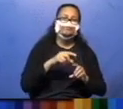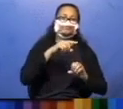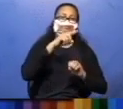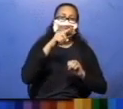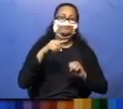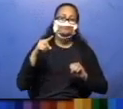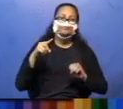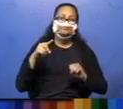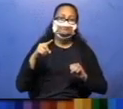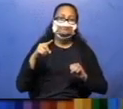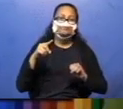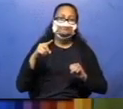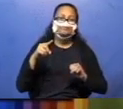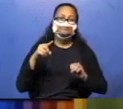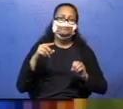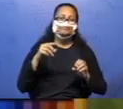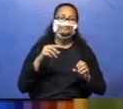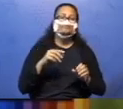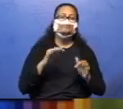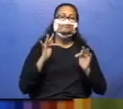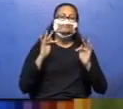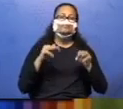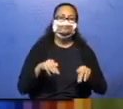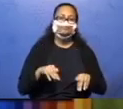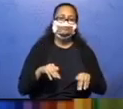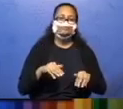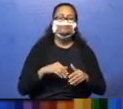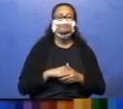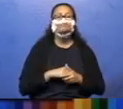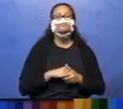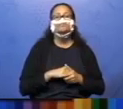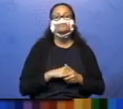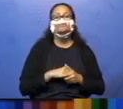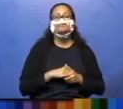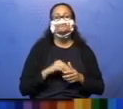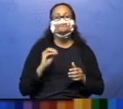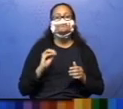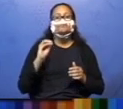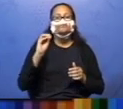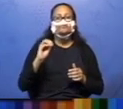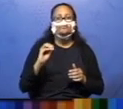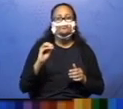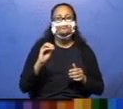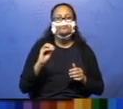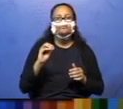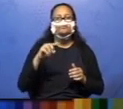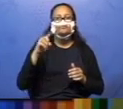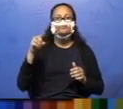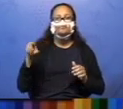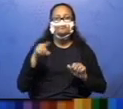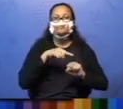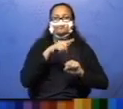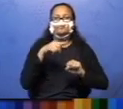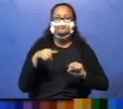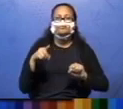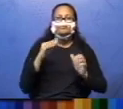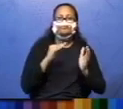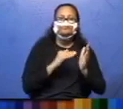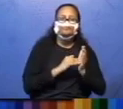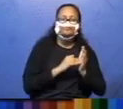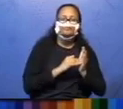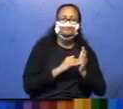o A final. Então, nós vamos colocar o tio sempre no último A. Depois, leia